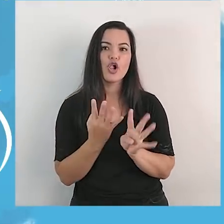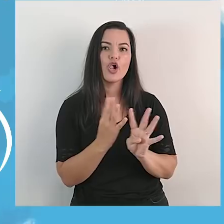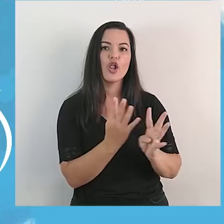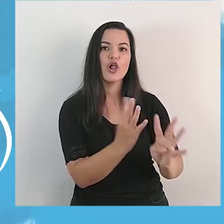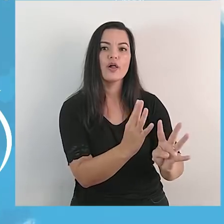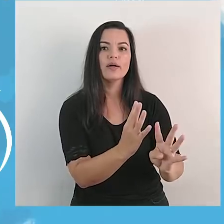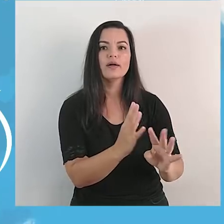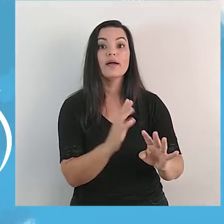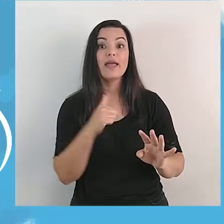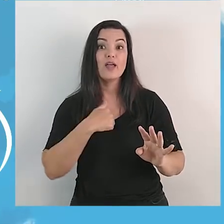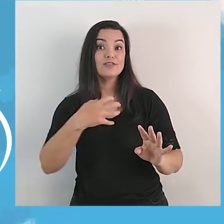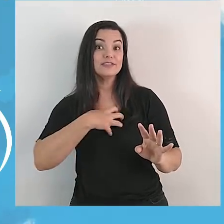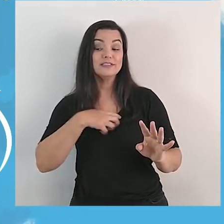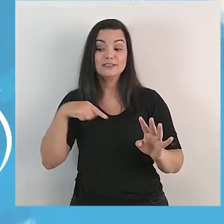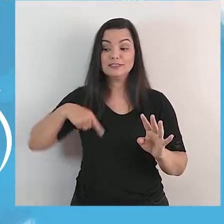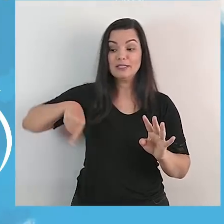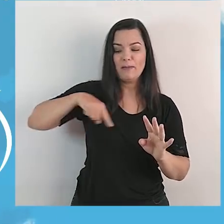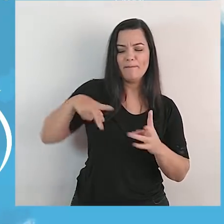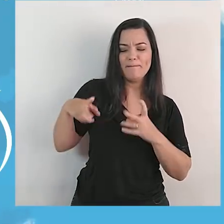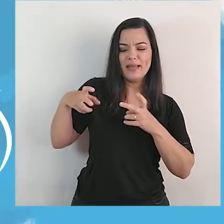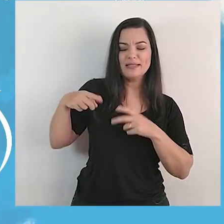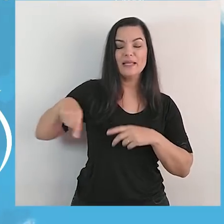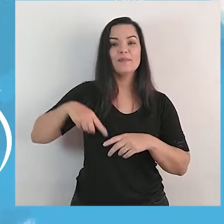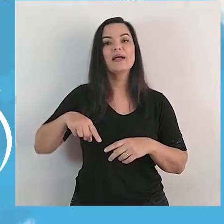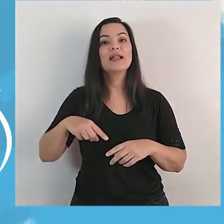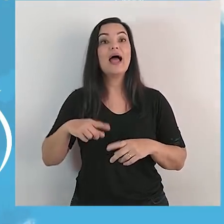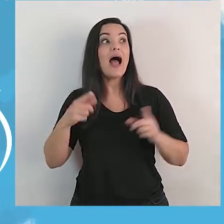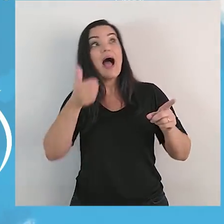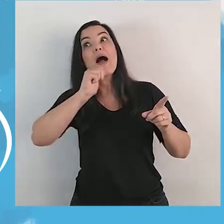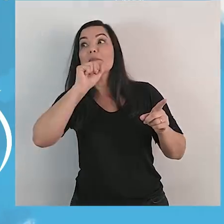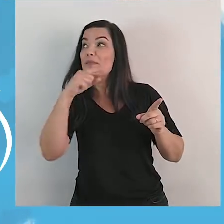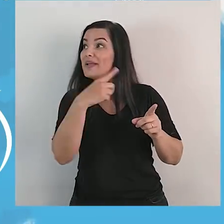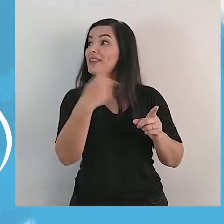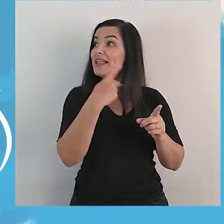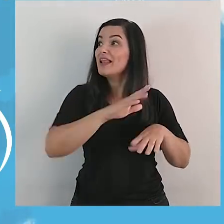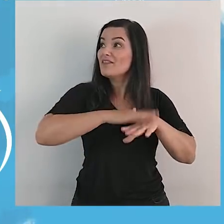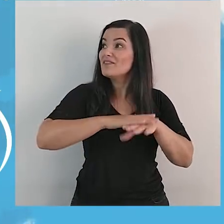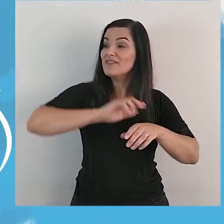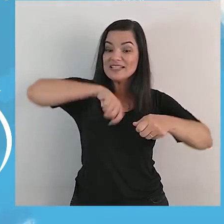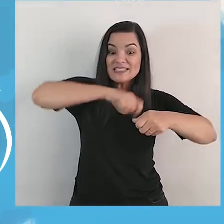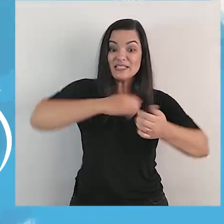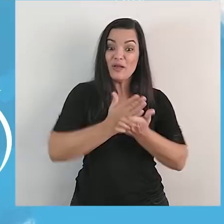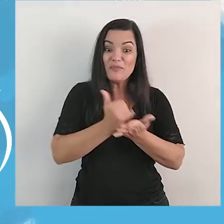assim, a mãe dela não fez bolo, vamos lá comer bolo, a mãe dela não fez bolo.